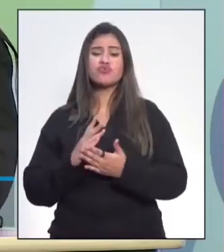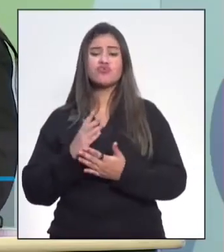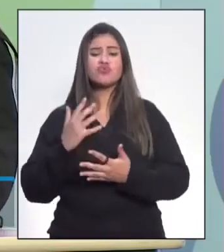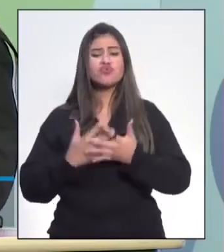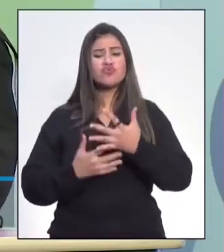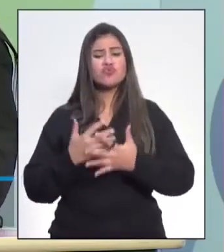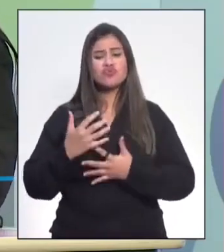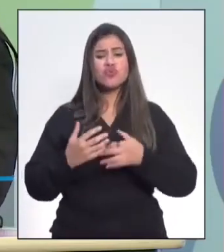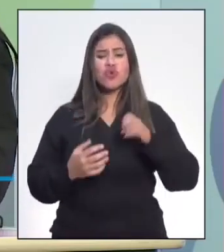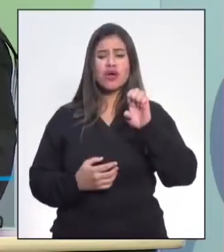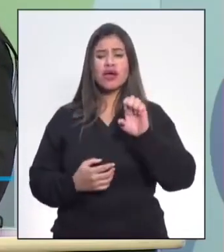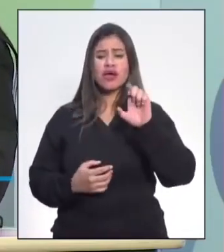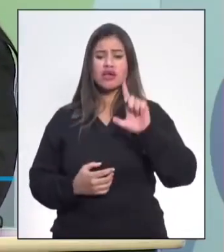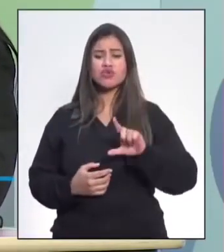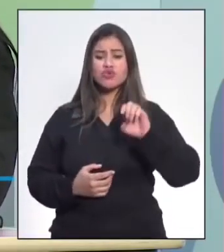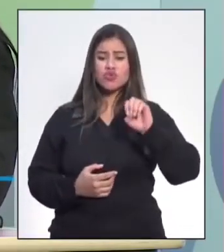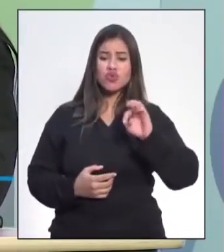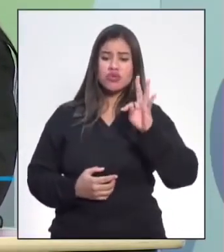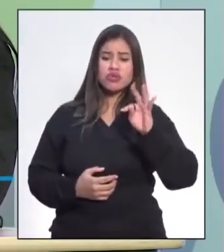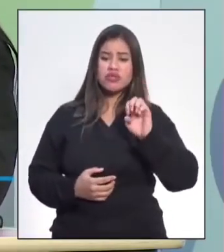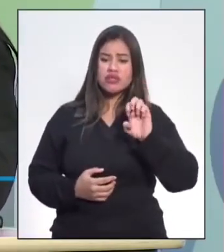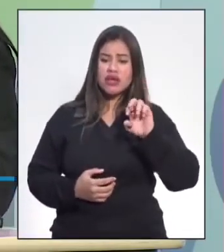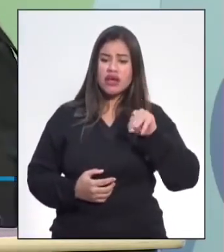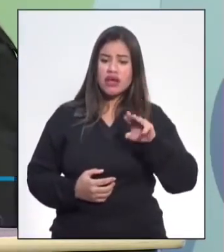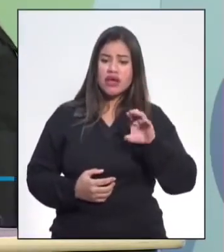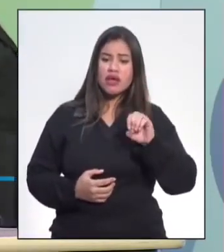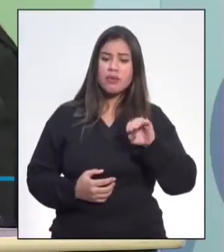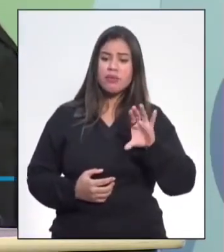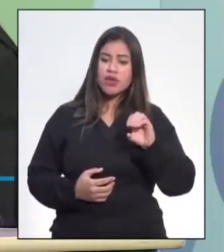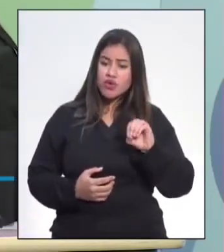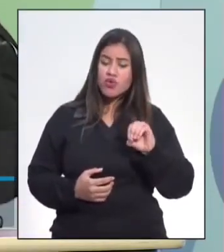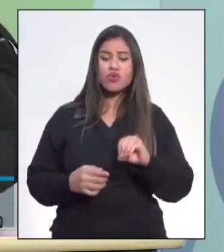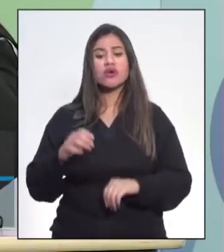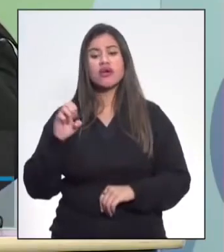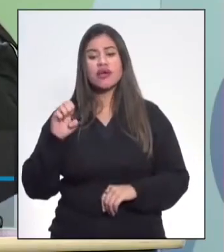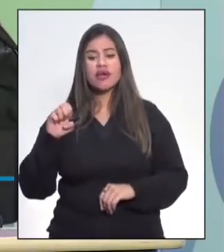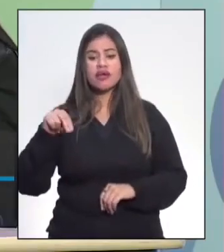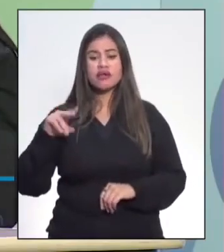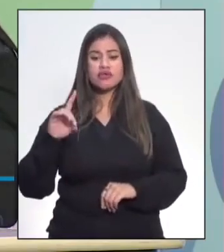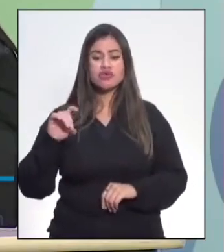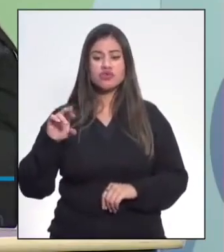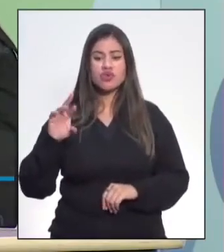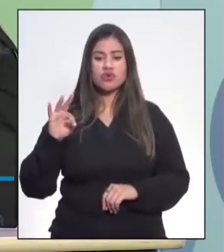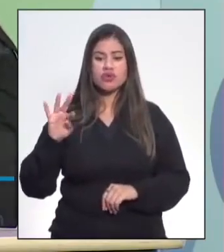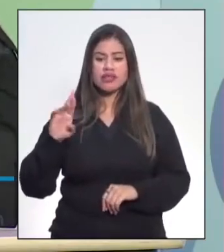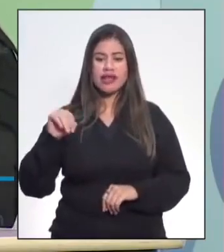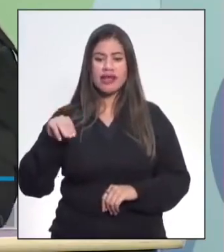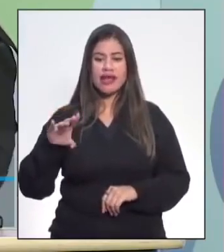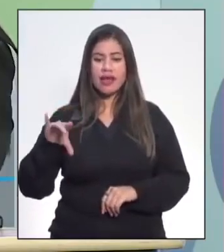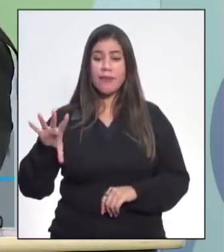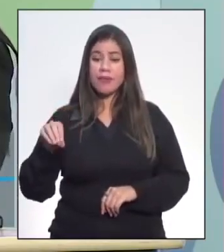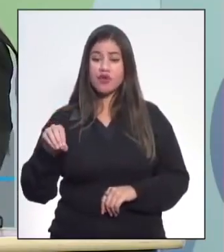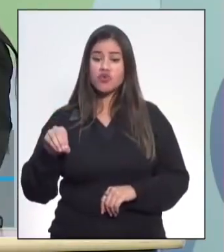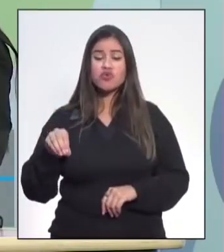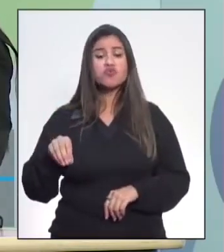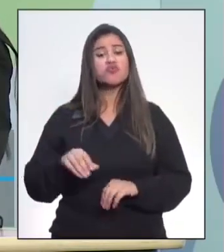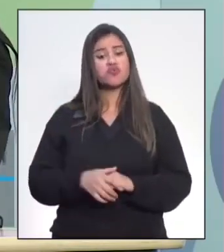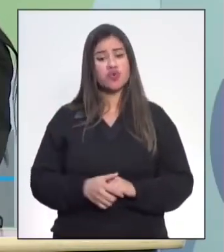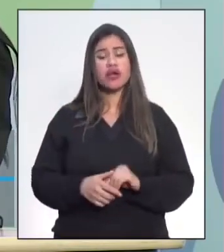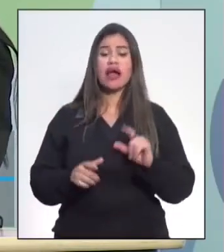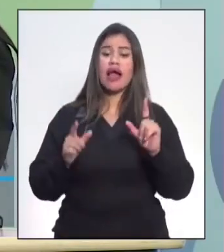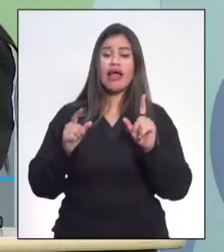termos exotérmico e endotérmico, né? Lembrando, pessoal, que nós temos uma fusão de palavras, térmico,